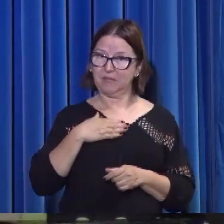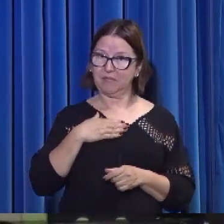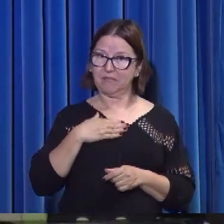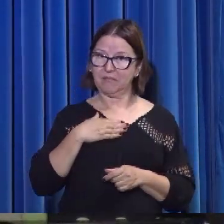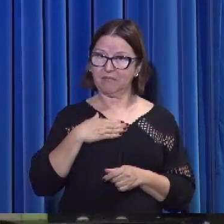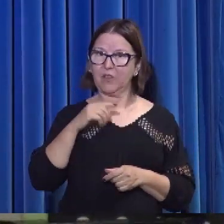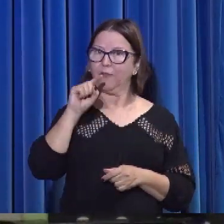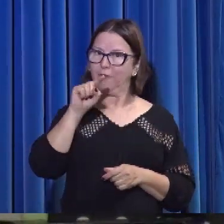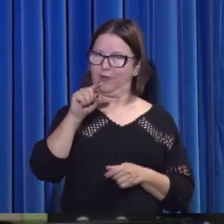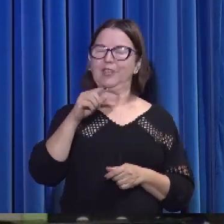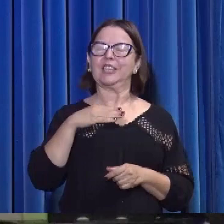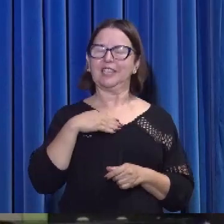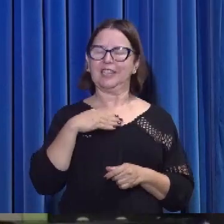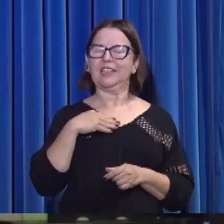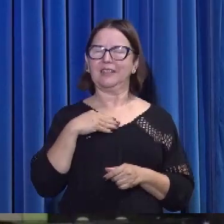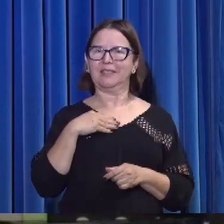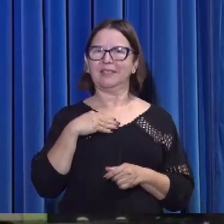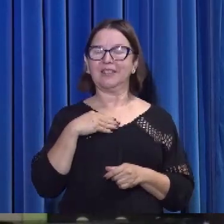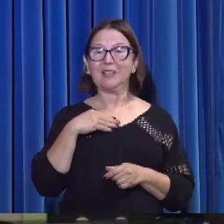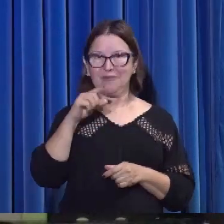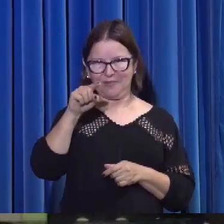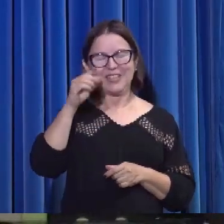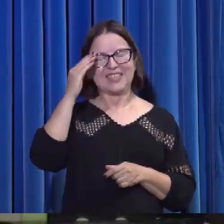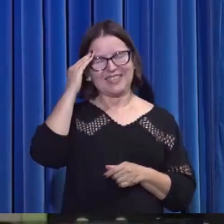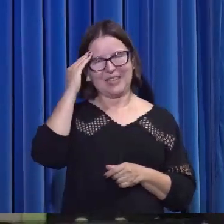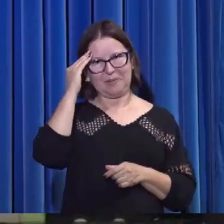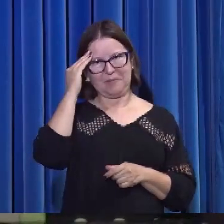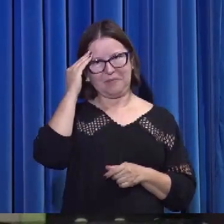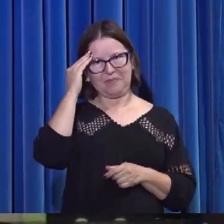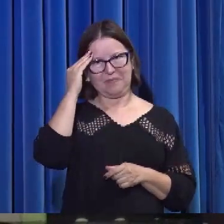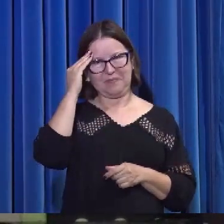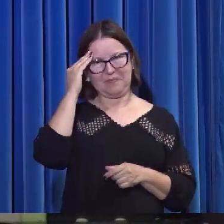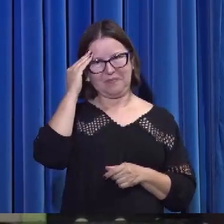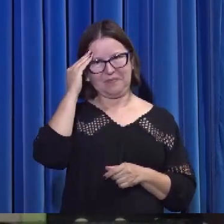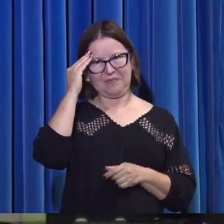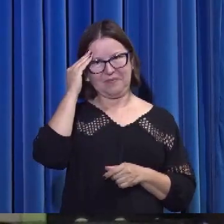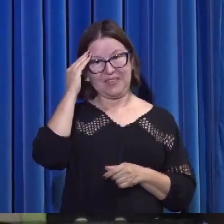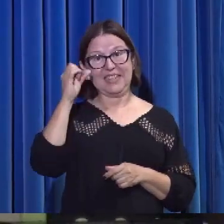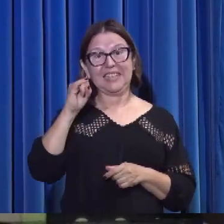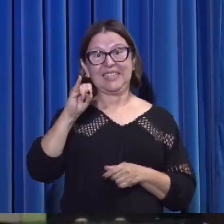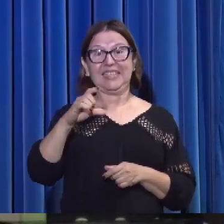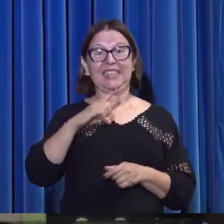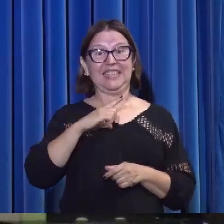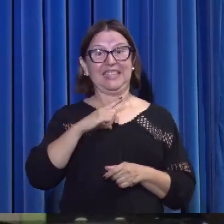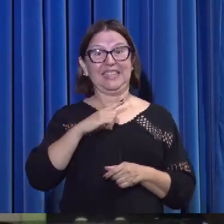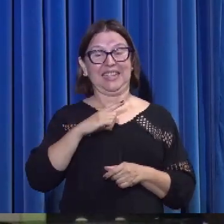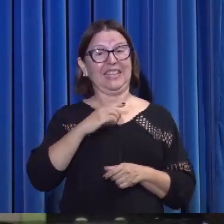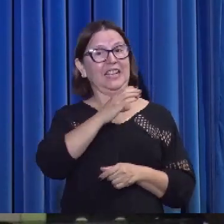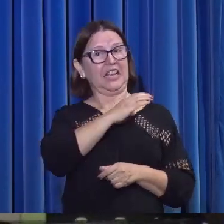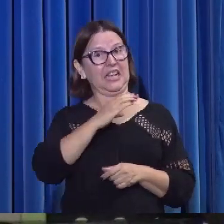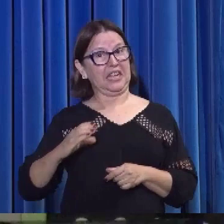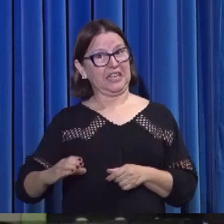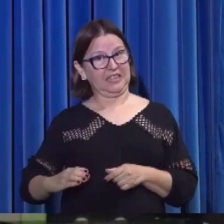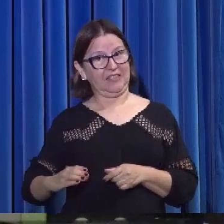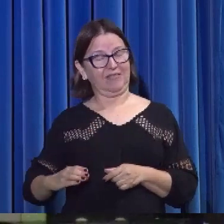Você sabe se você tem Cristo. E você sabe se você não tem Cristo. Por isso que a Bíblia chega até a dizer